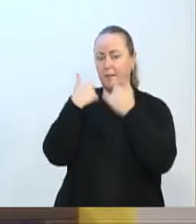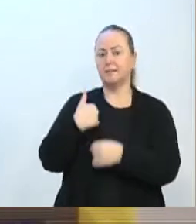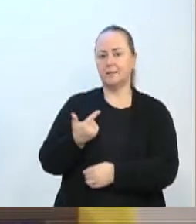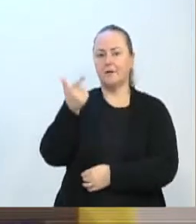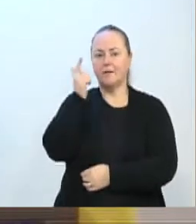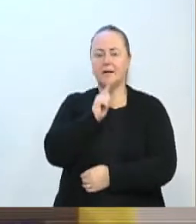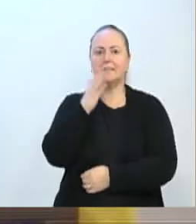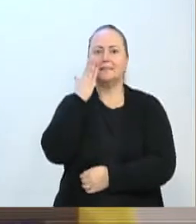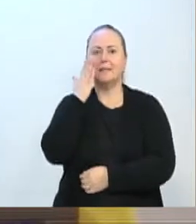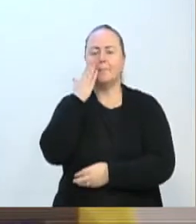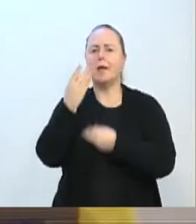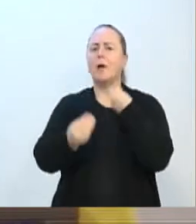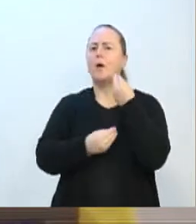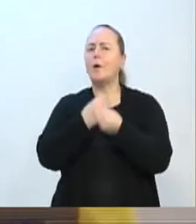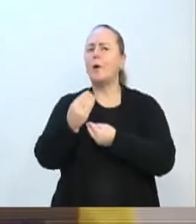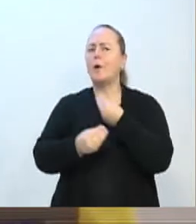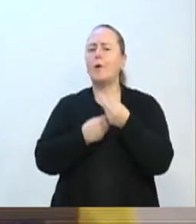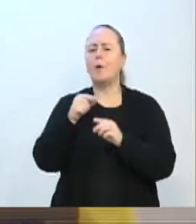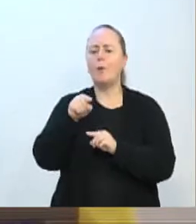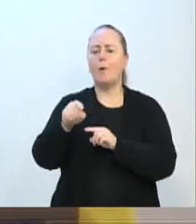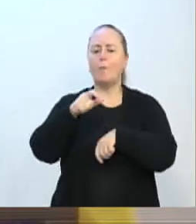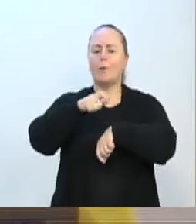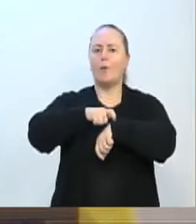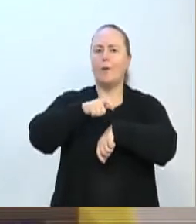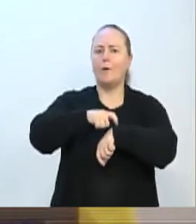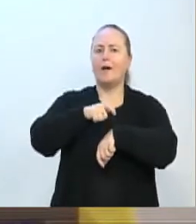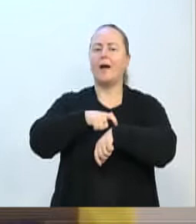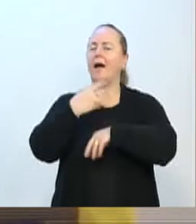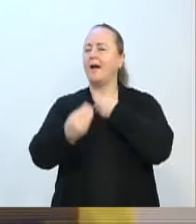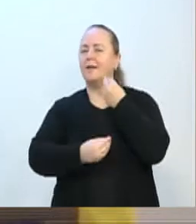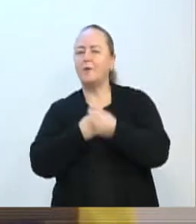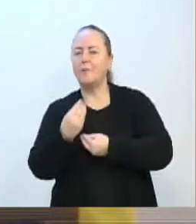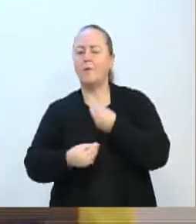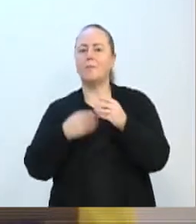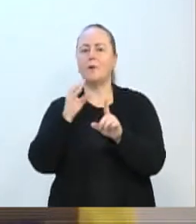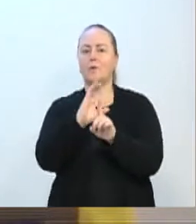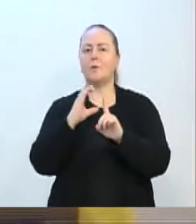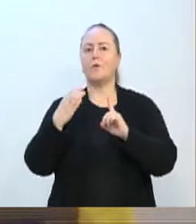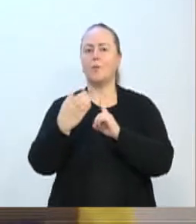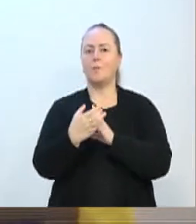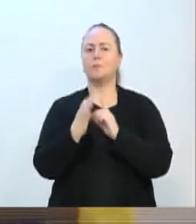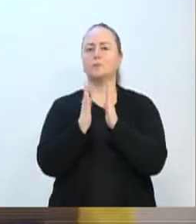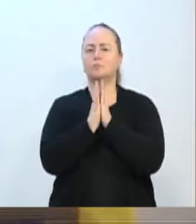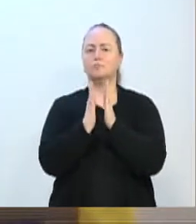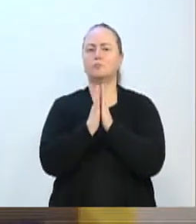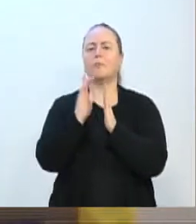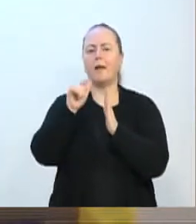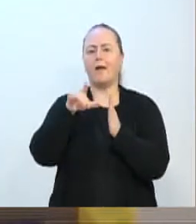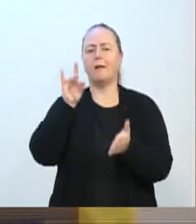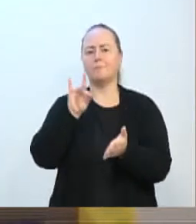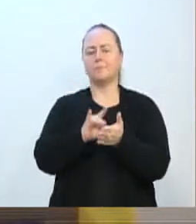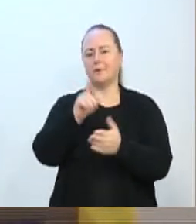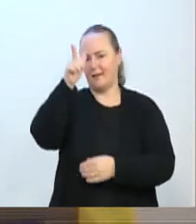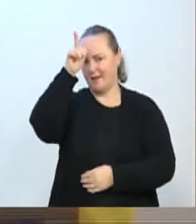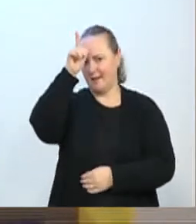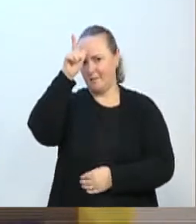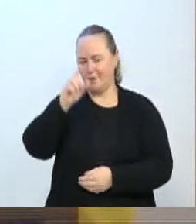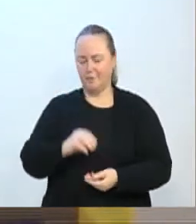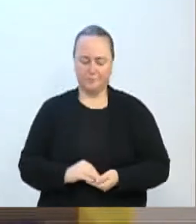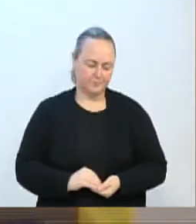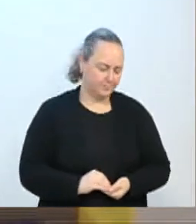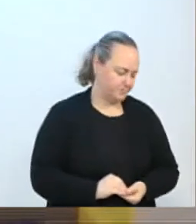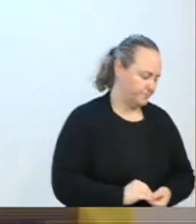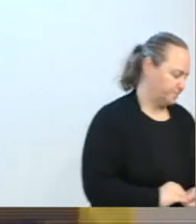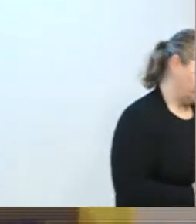menos qual é a assistência nesses horários onde os cultos, as missas são feitas em alemão. Então, chegou-se à conclusão, uma estimativa